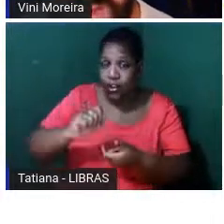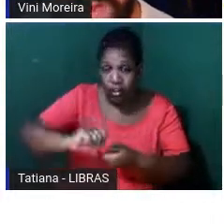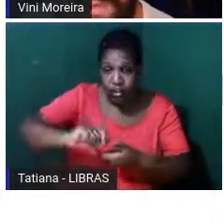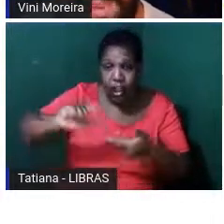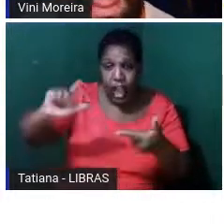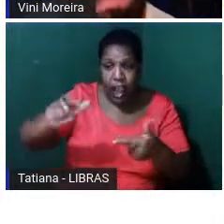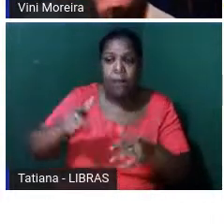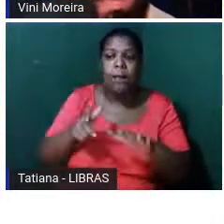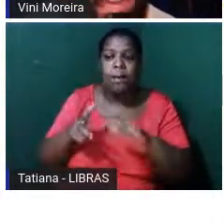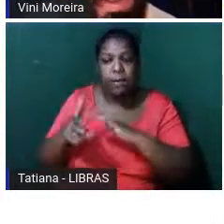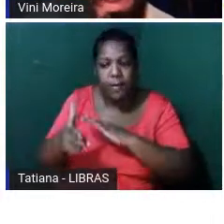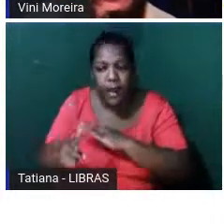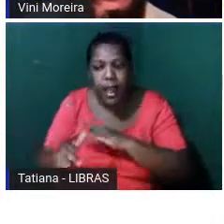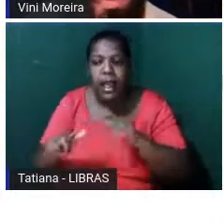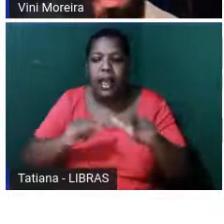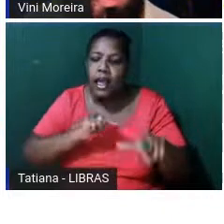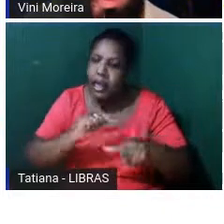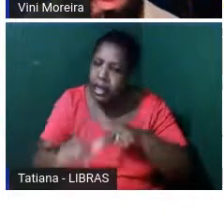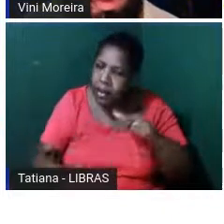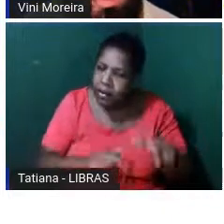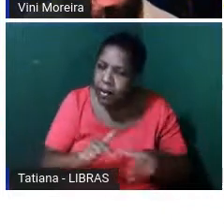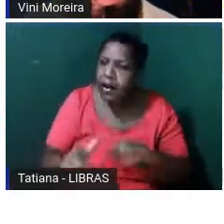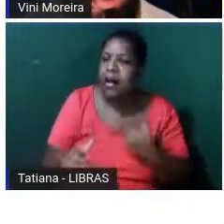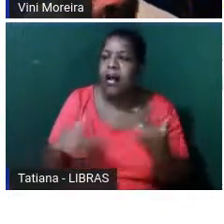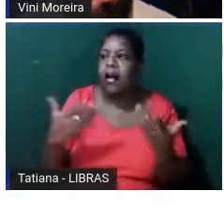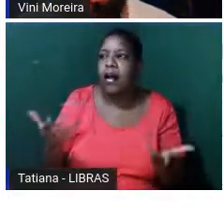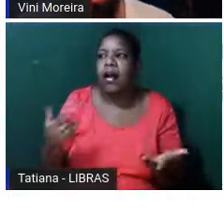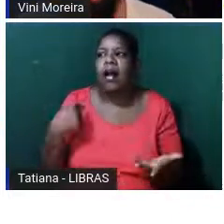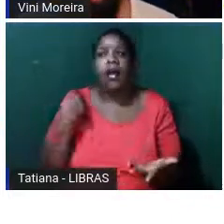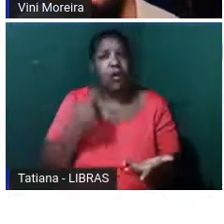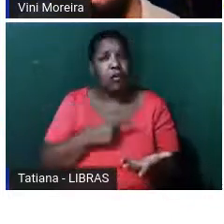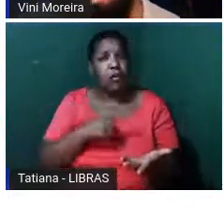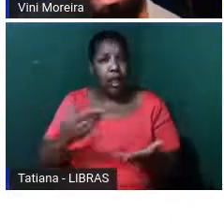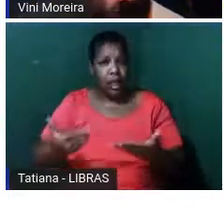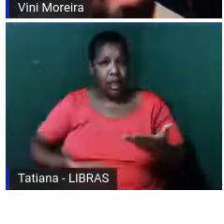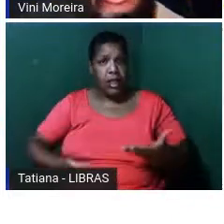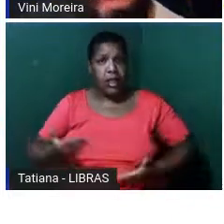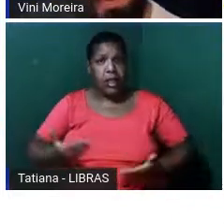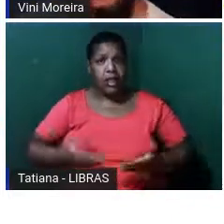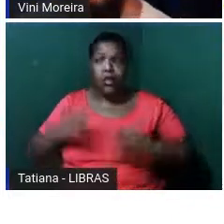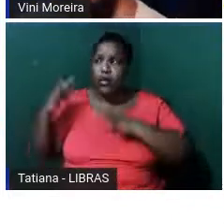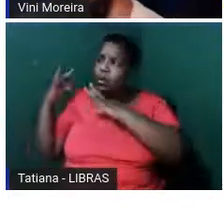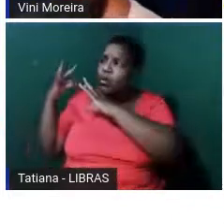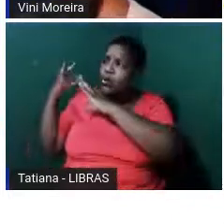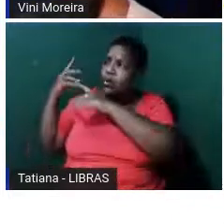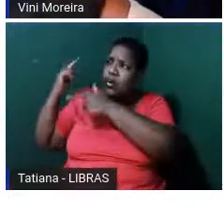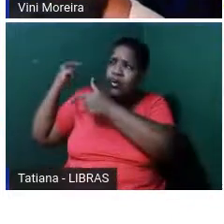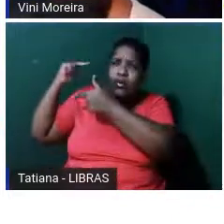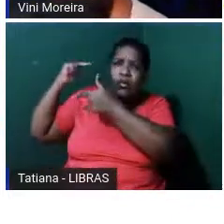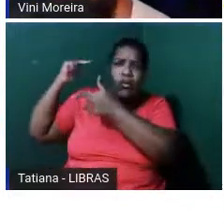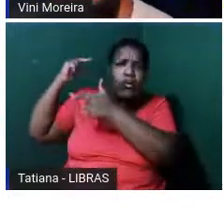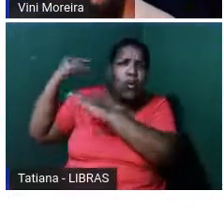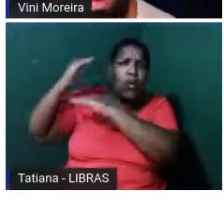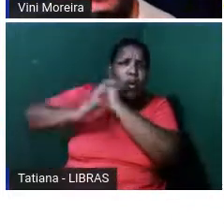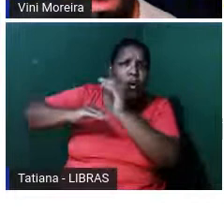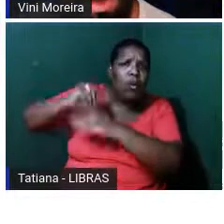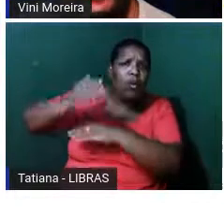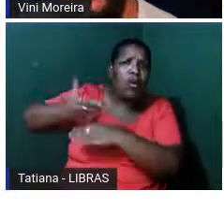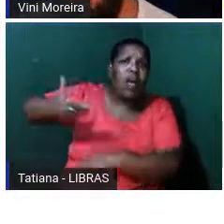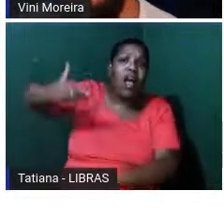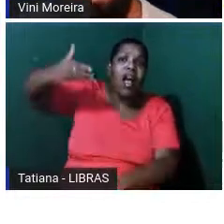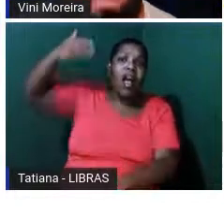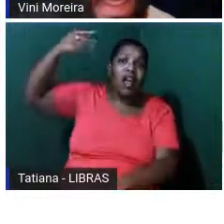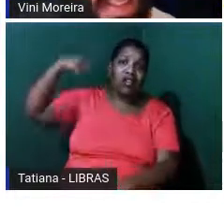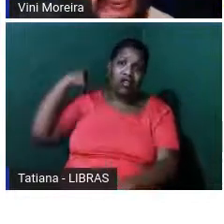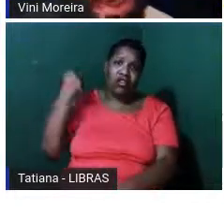programa de edição toda vez que a gente vai trabalhar hoje a gente está a serviço de todos uma cadeia de profissionais que veio antes da